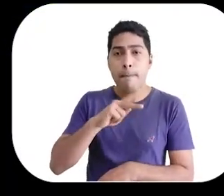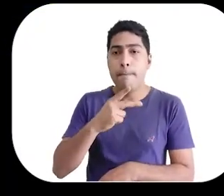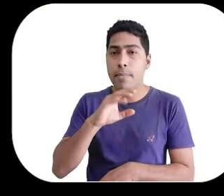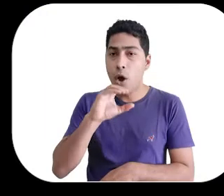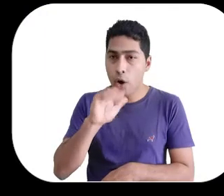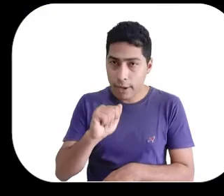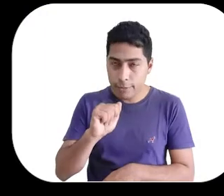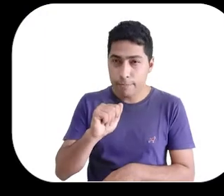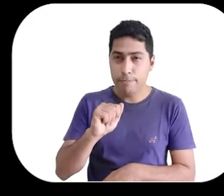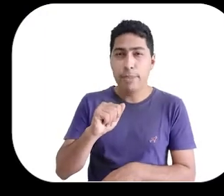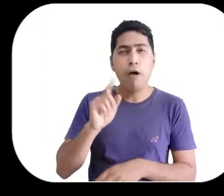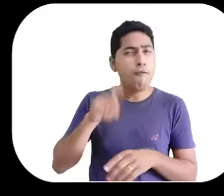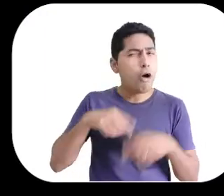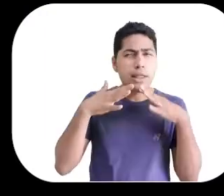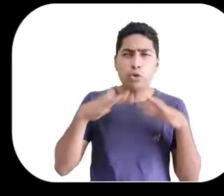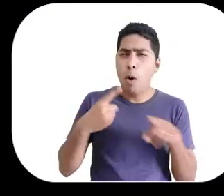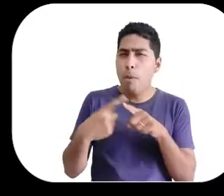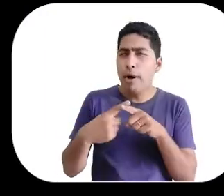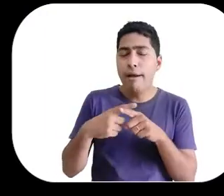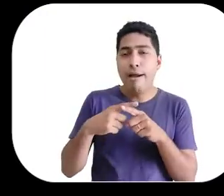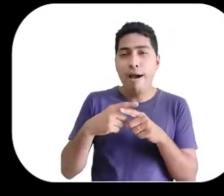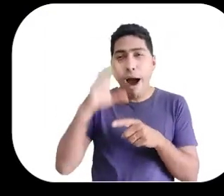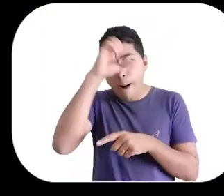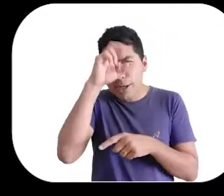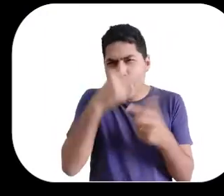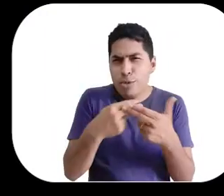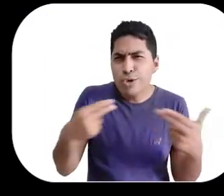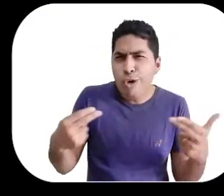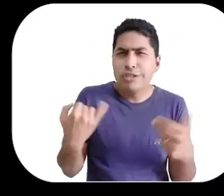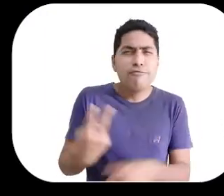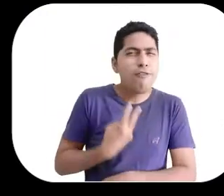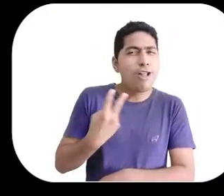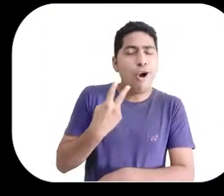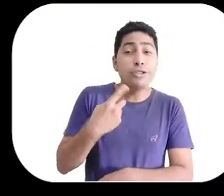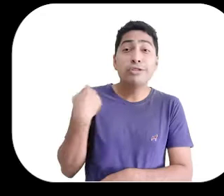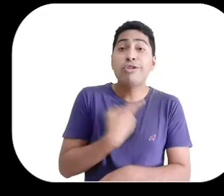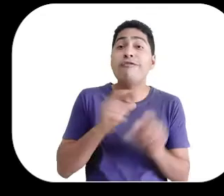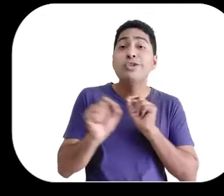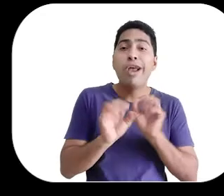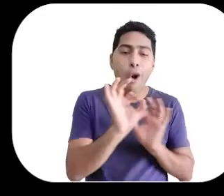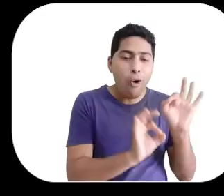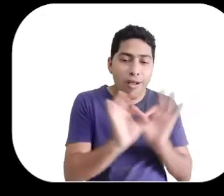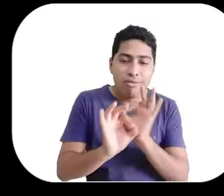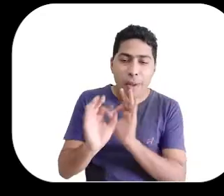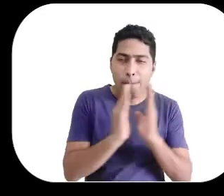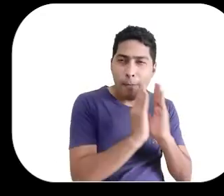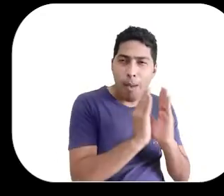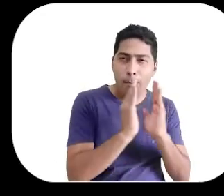gente descobriu dentro do processo coisas tão valiosas que a gente foi catalogando, entre aspas, que a gente foi